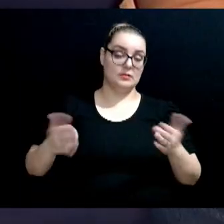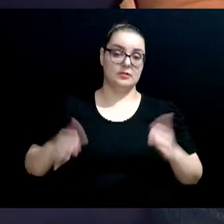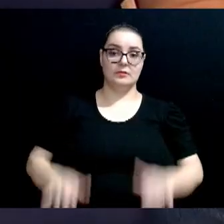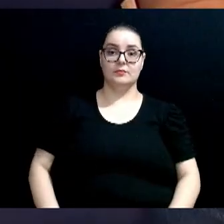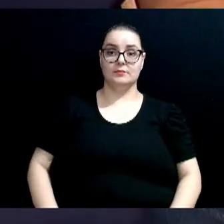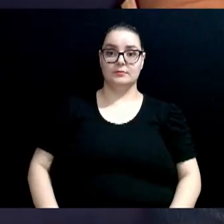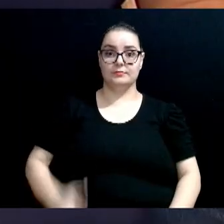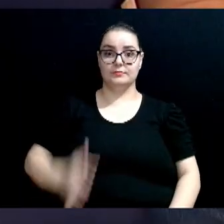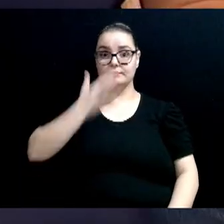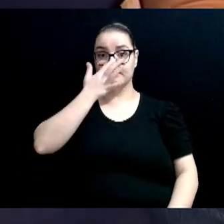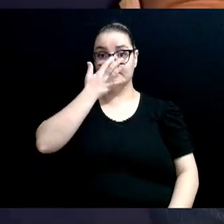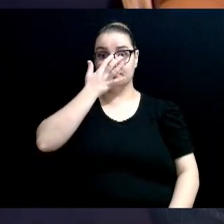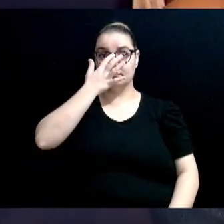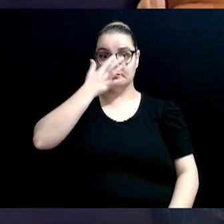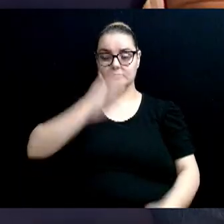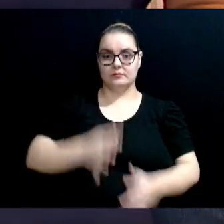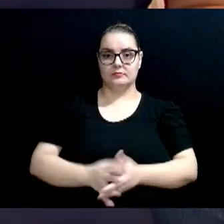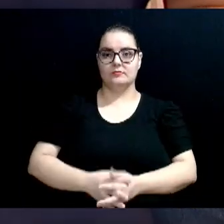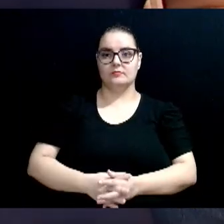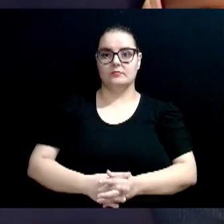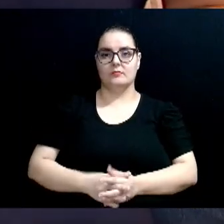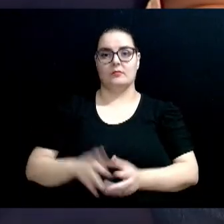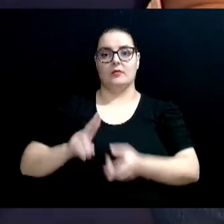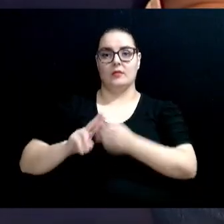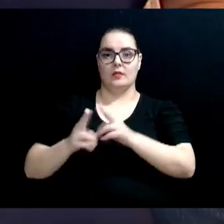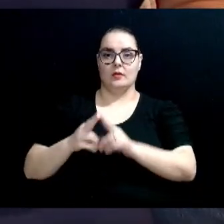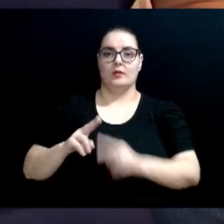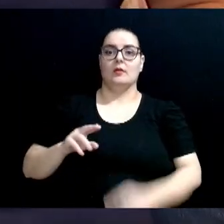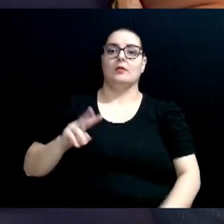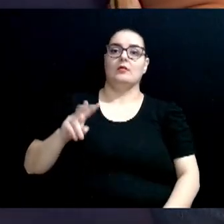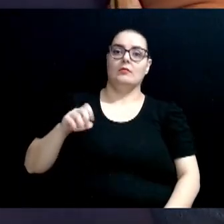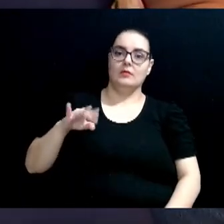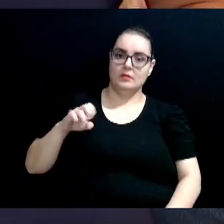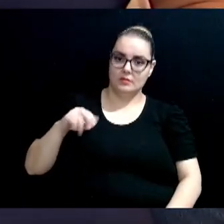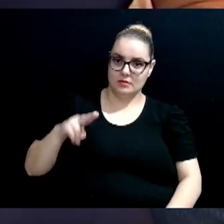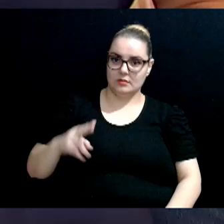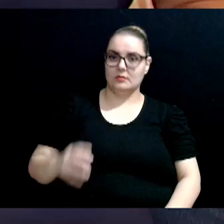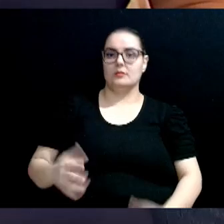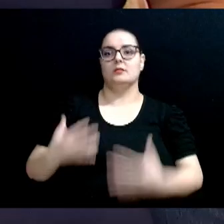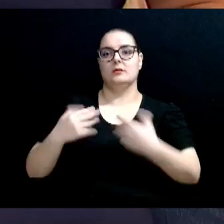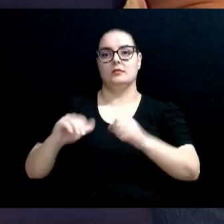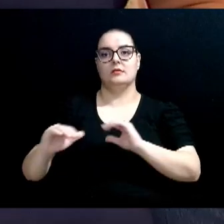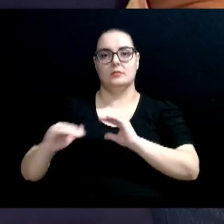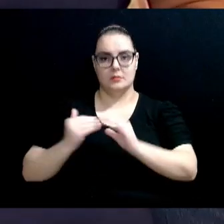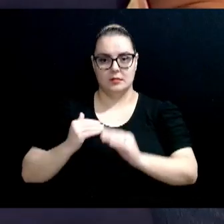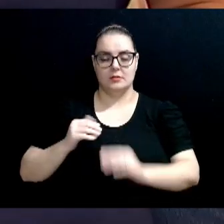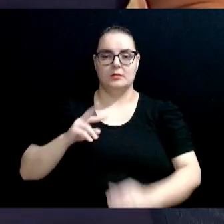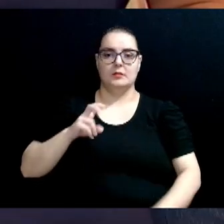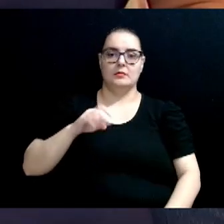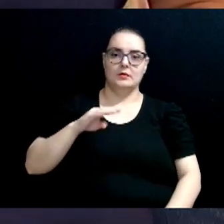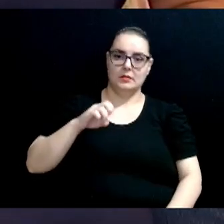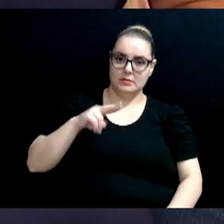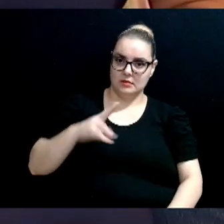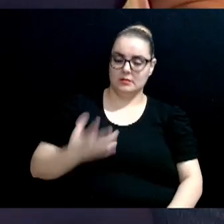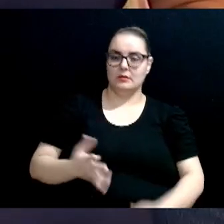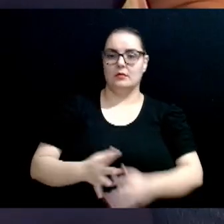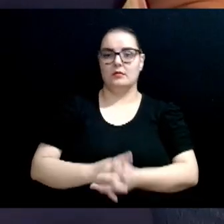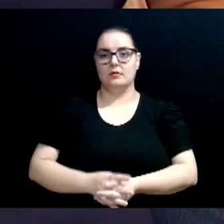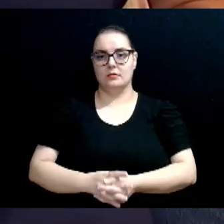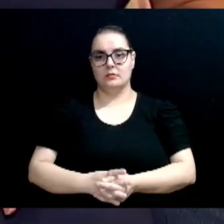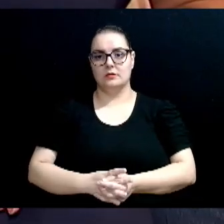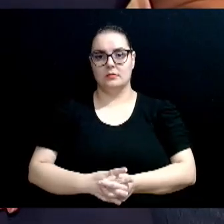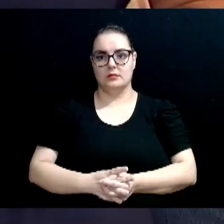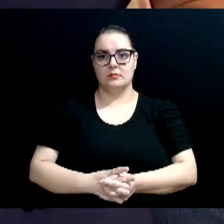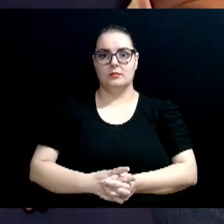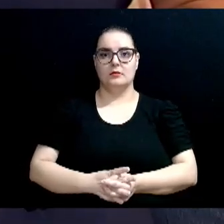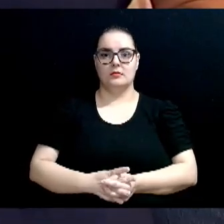Então, a nossa habilitação venceu, a gente recebeu o comunicado da vara que a habilitação tinha vencido. E aí, assim,